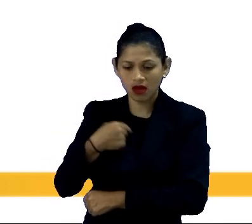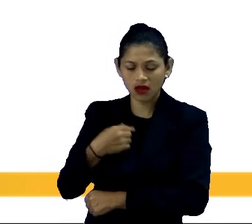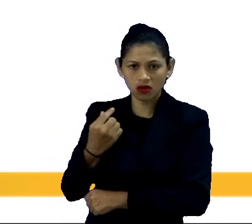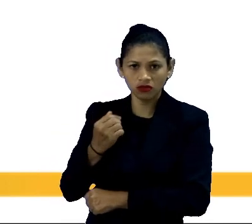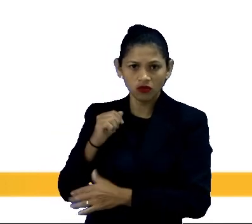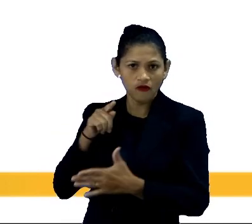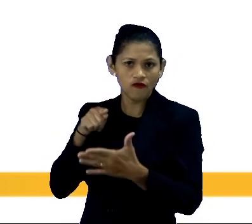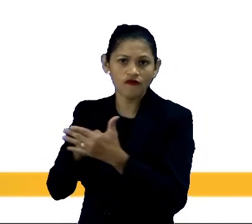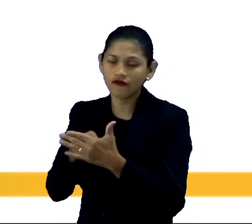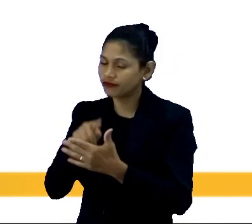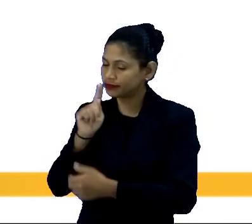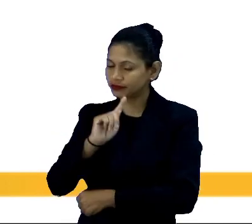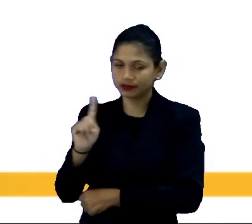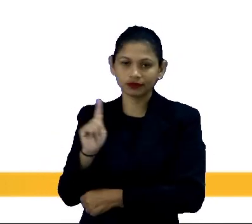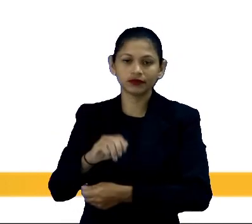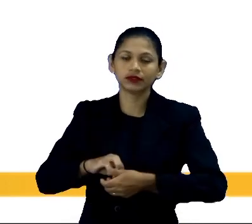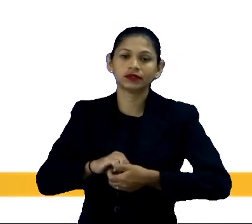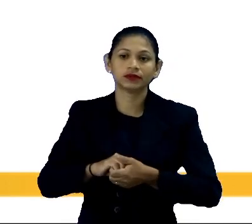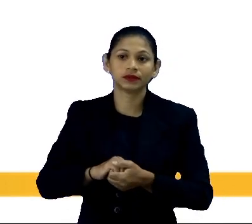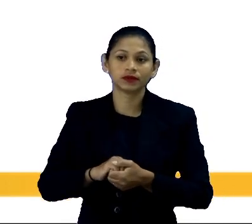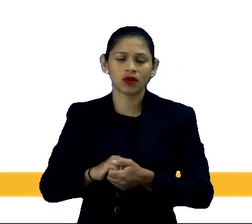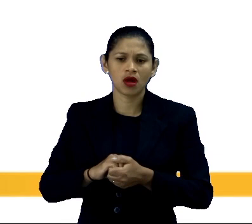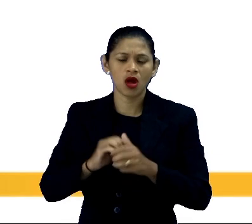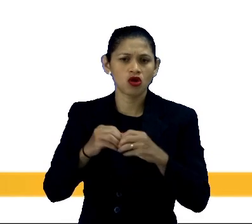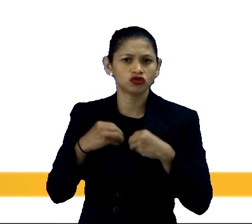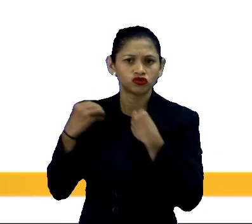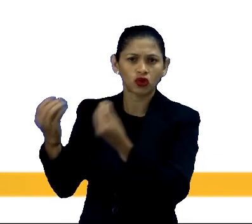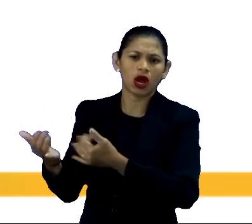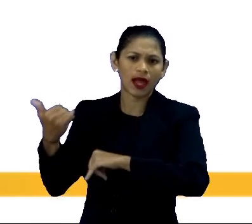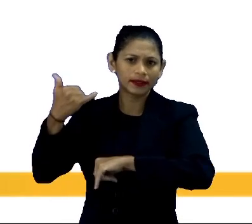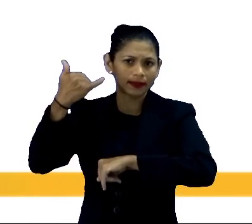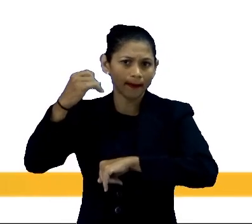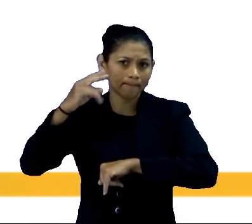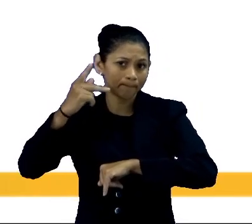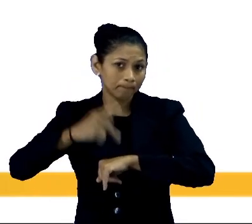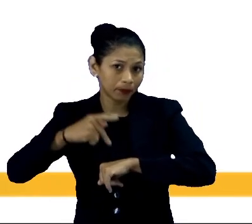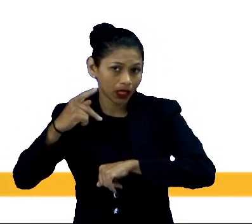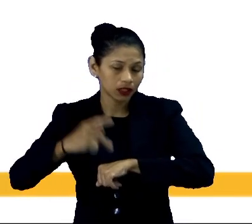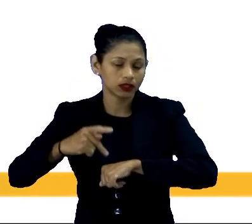Vamos sacudir ele nas pedras. Pedra não mata sapo.